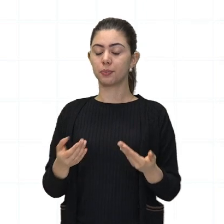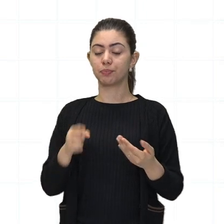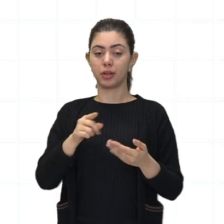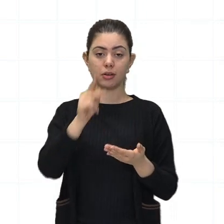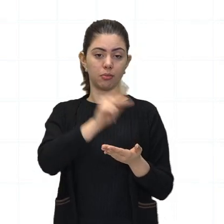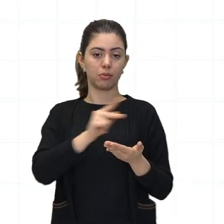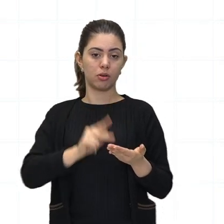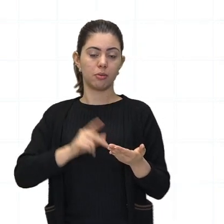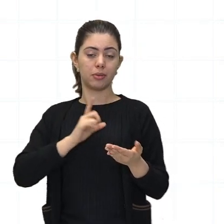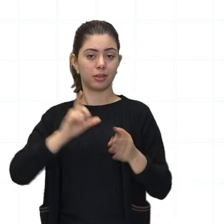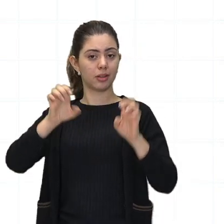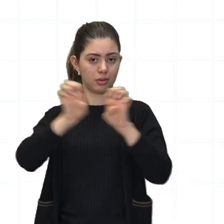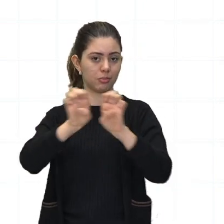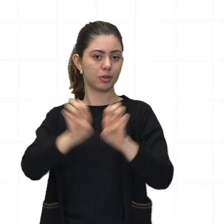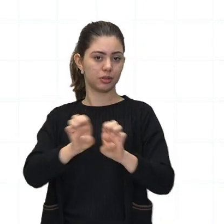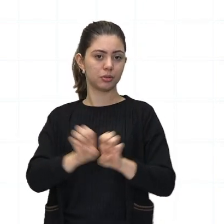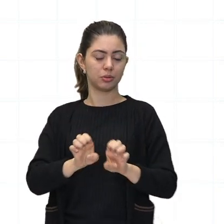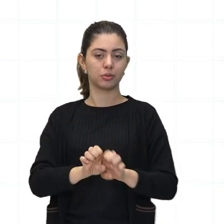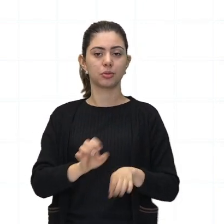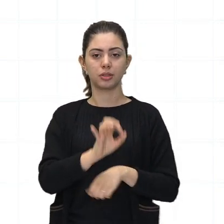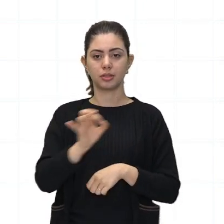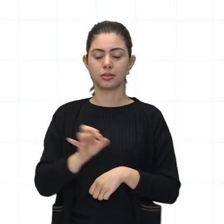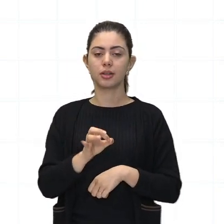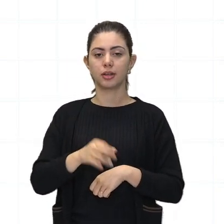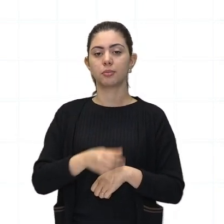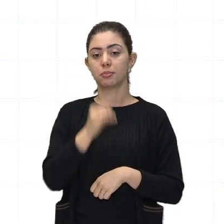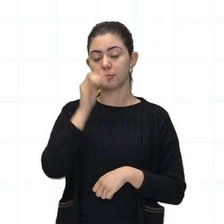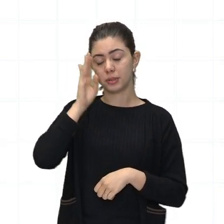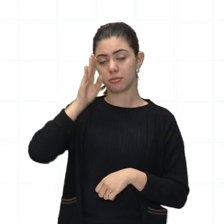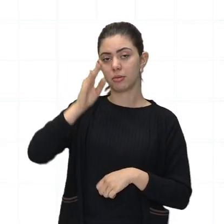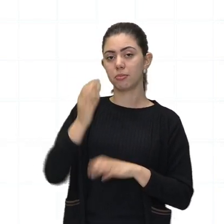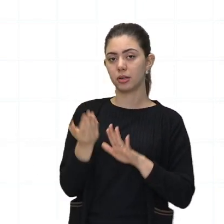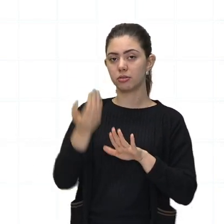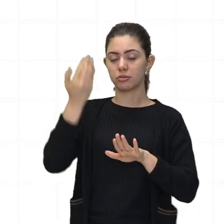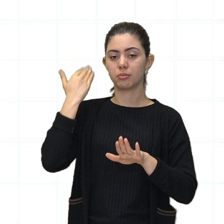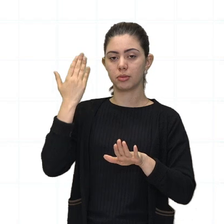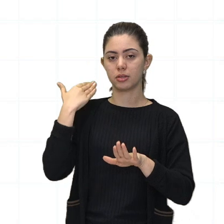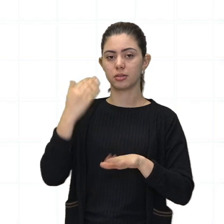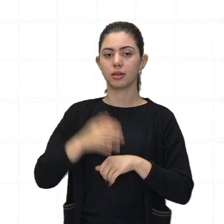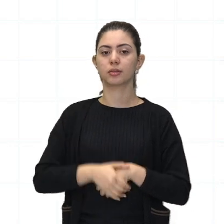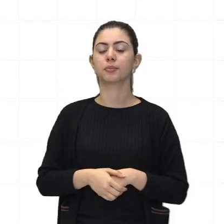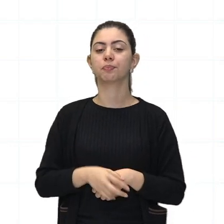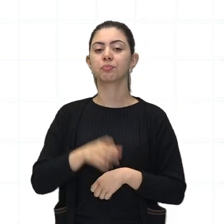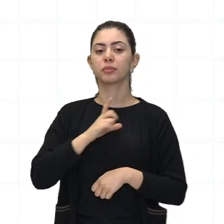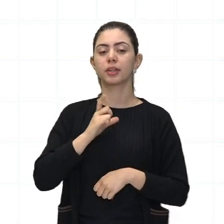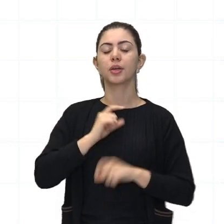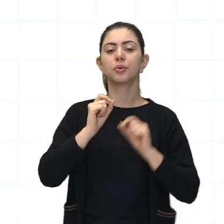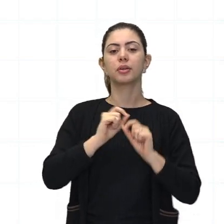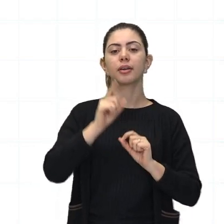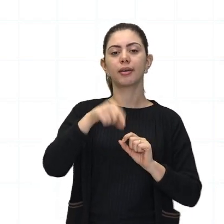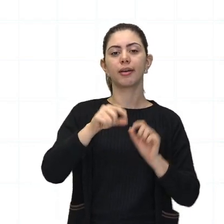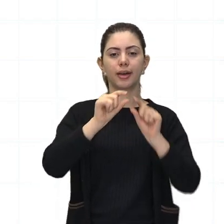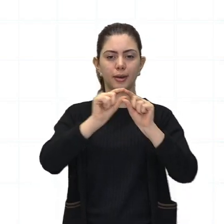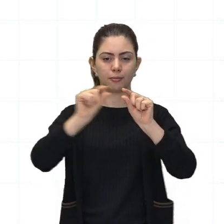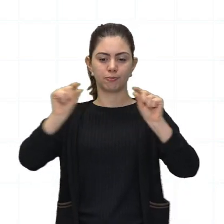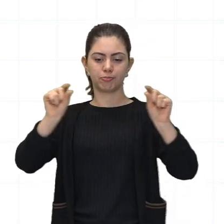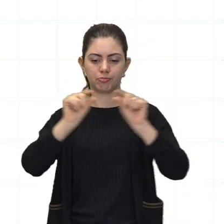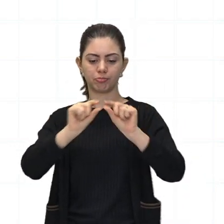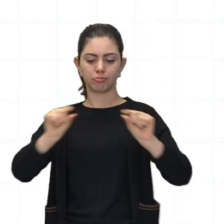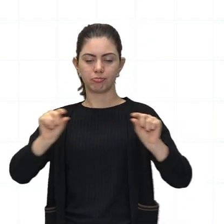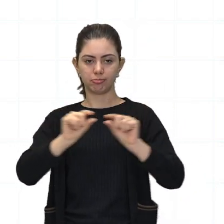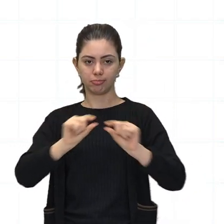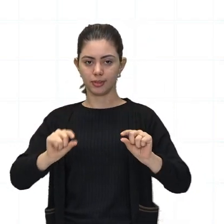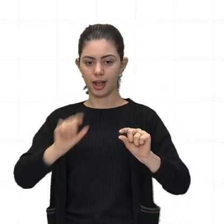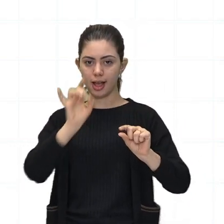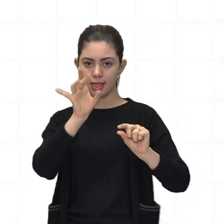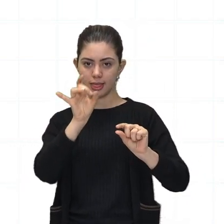imagens, a gente tem uma estrutura, somente em poemas mais antigos. Temos o verso, que é cada linha individual de um poema. Os